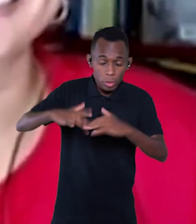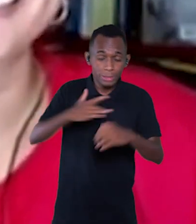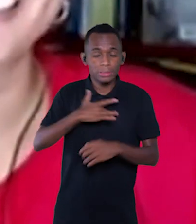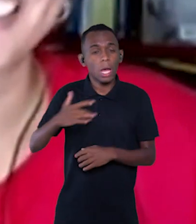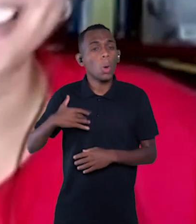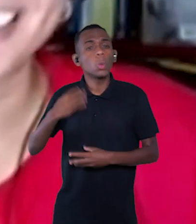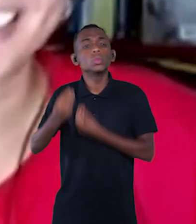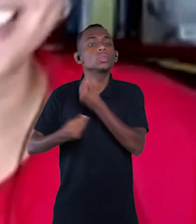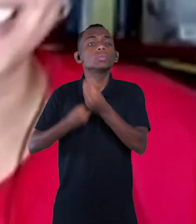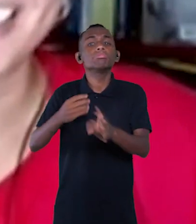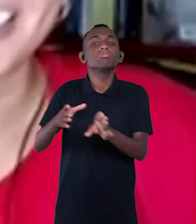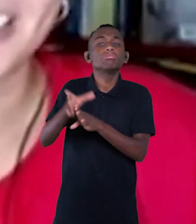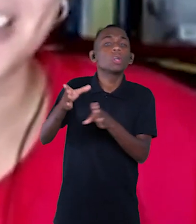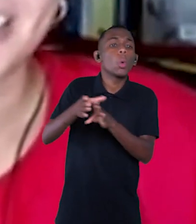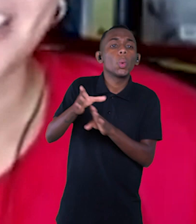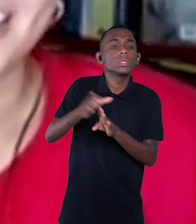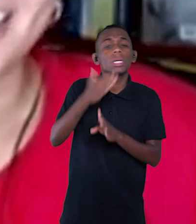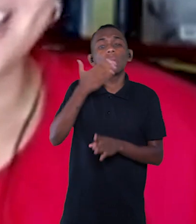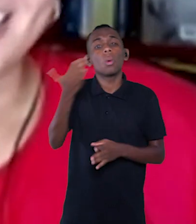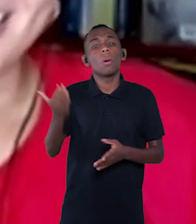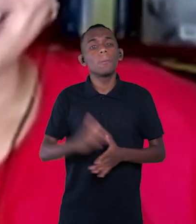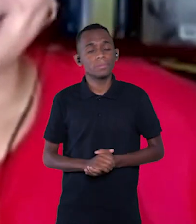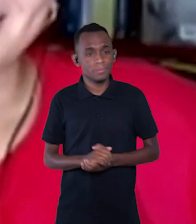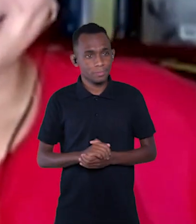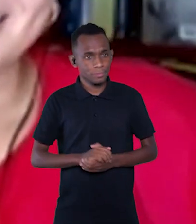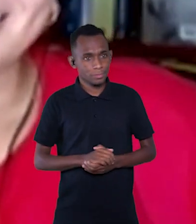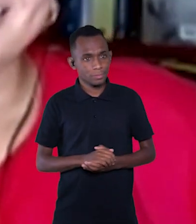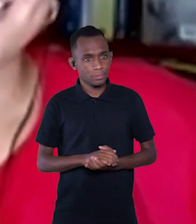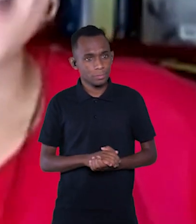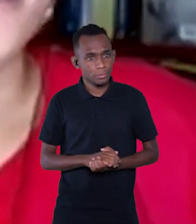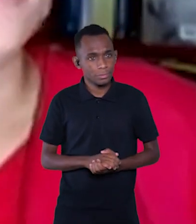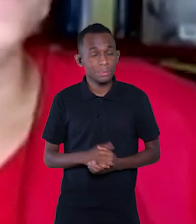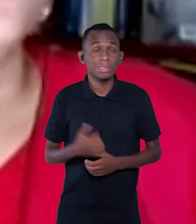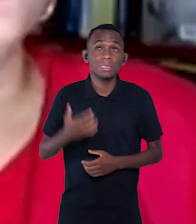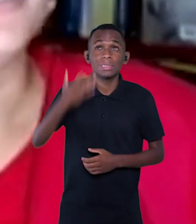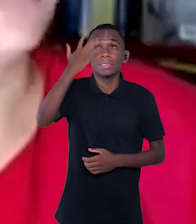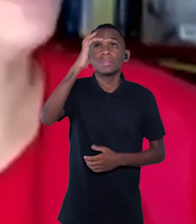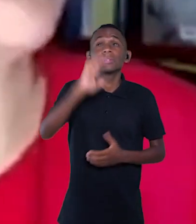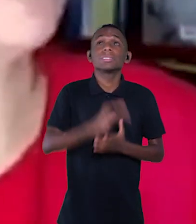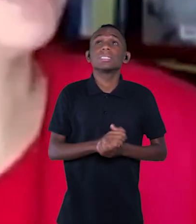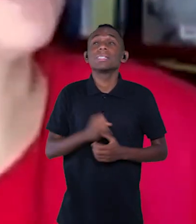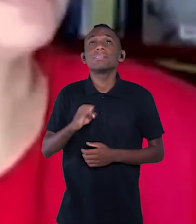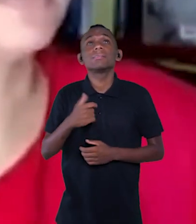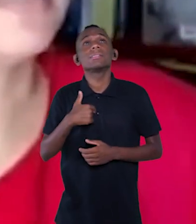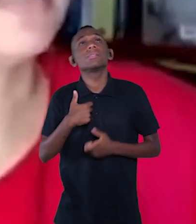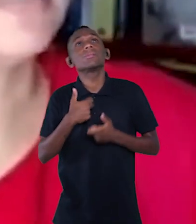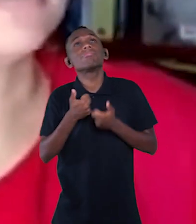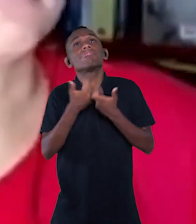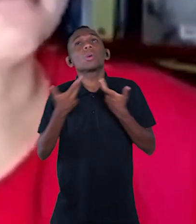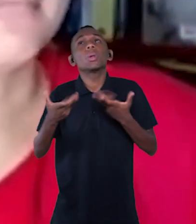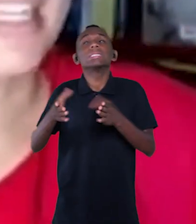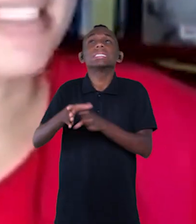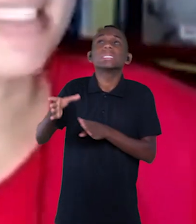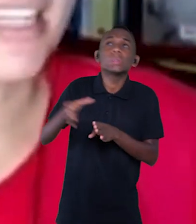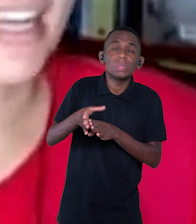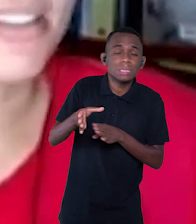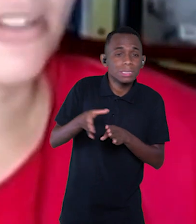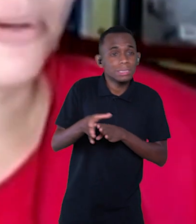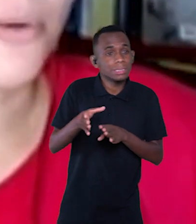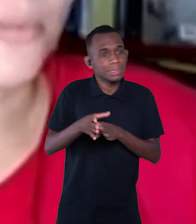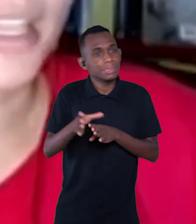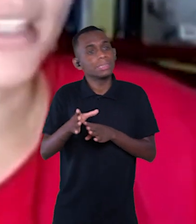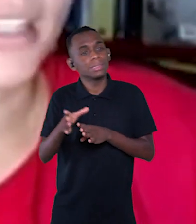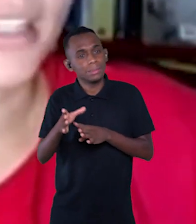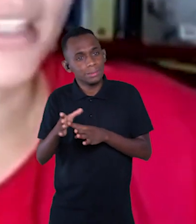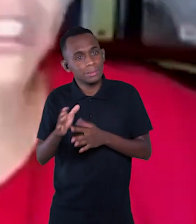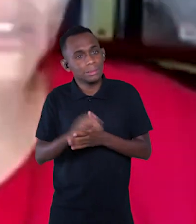de saúde também, o que você diz? Eu não sei se eu tenho muita coisa a ensinar, assim,